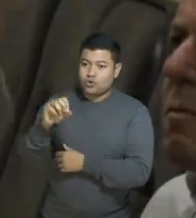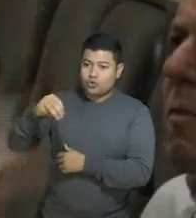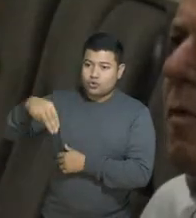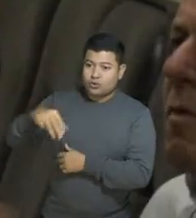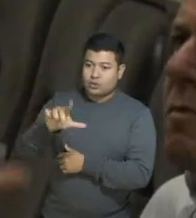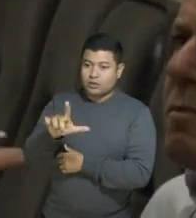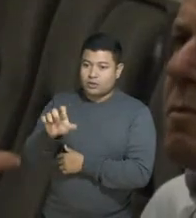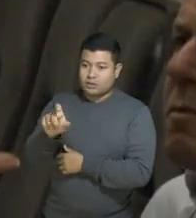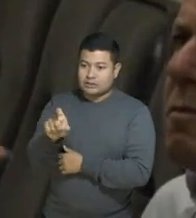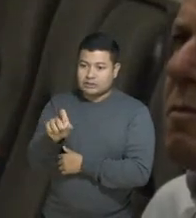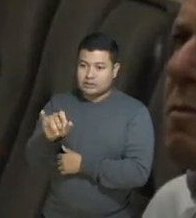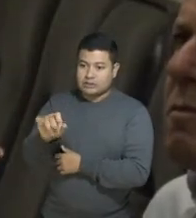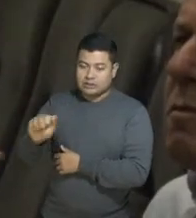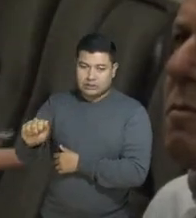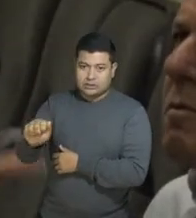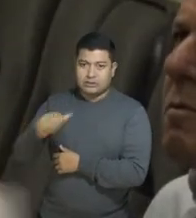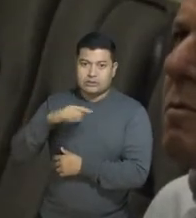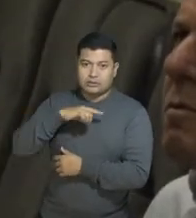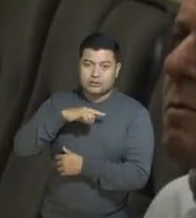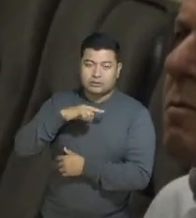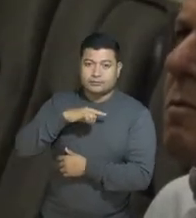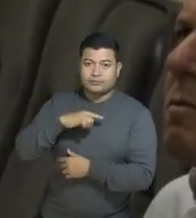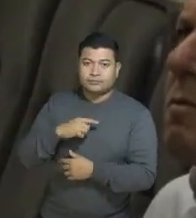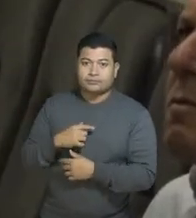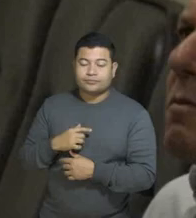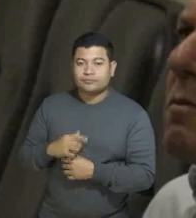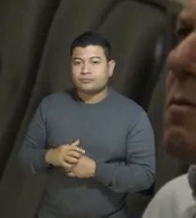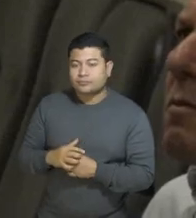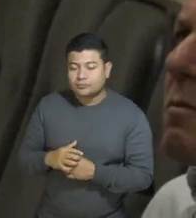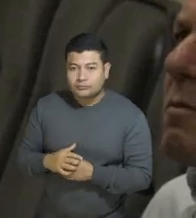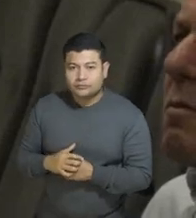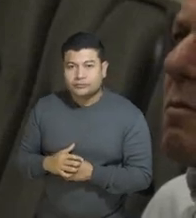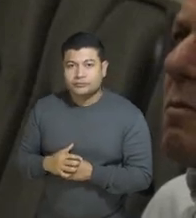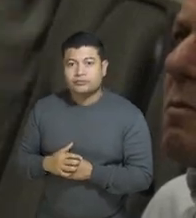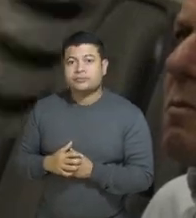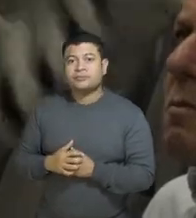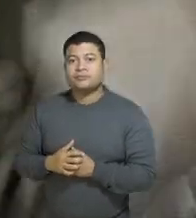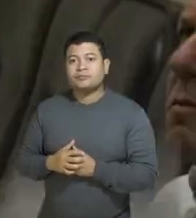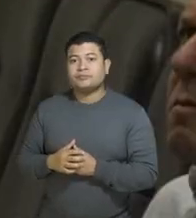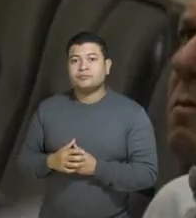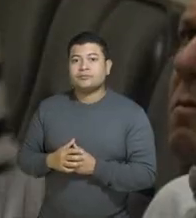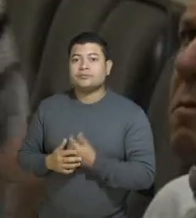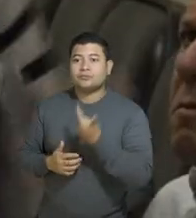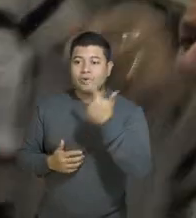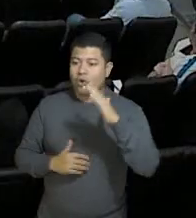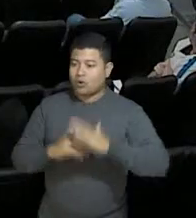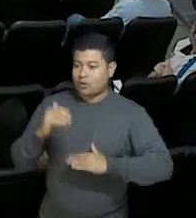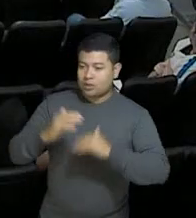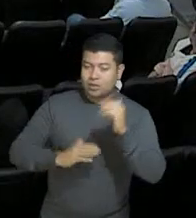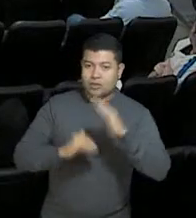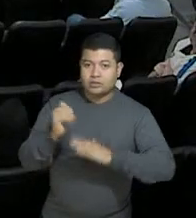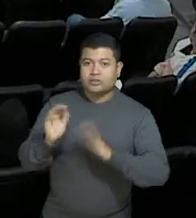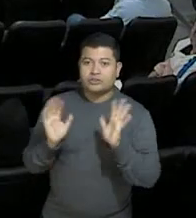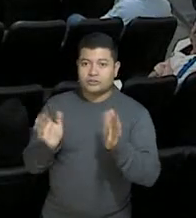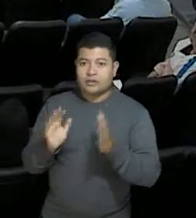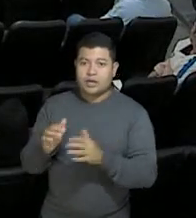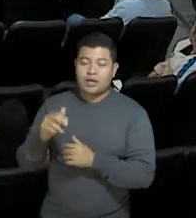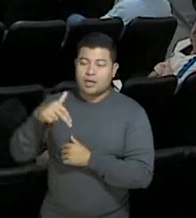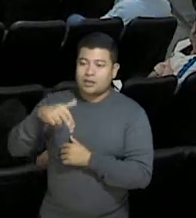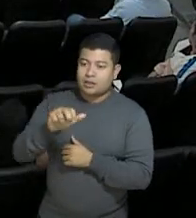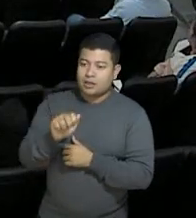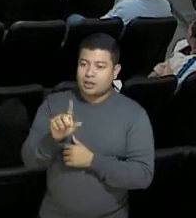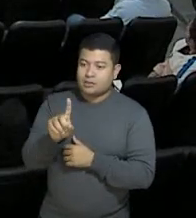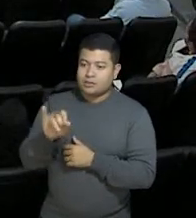falou ontem na última palestra da tarde. E uma outra ação, a Nadine já providenciou para a